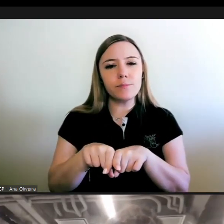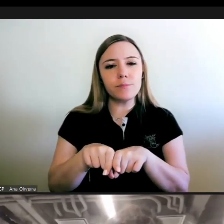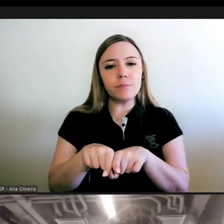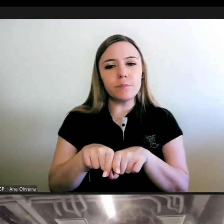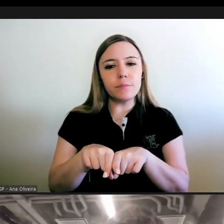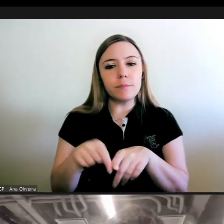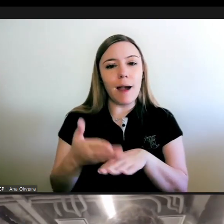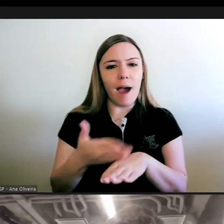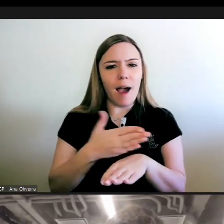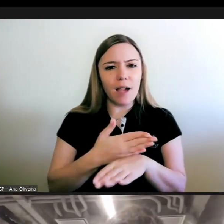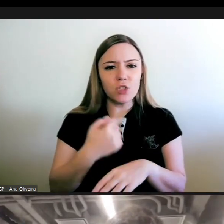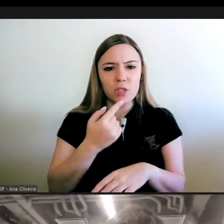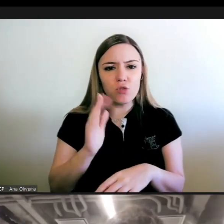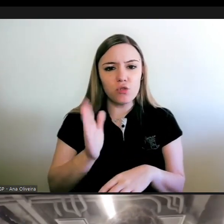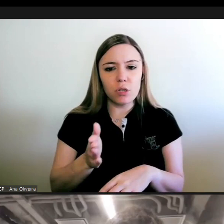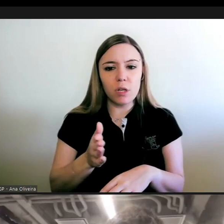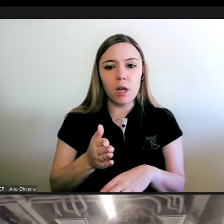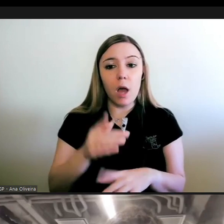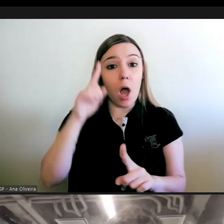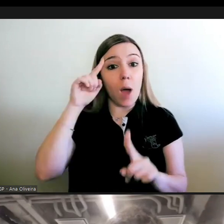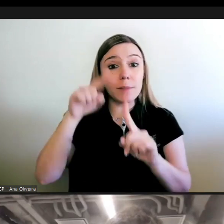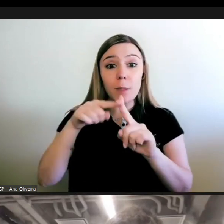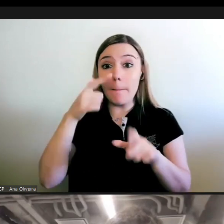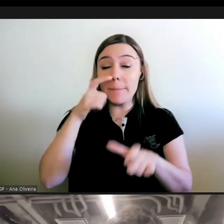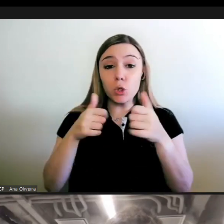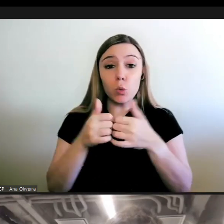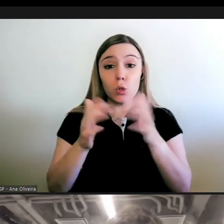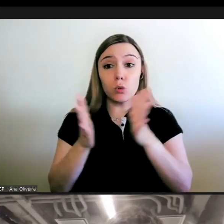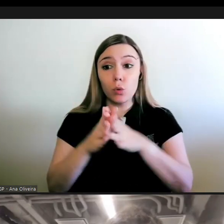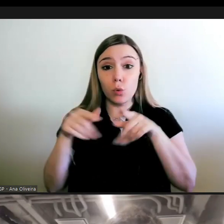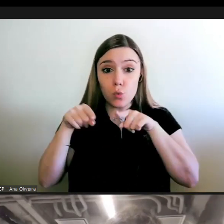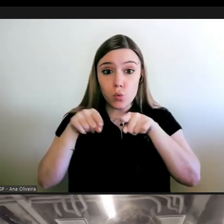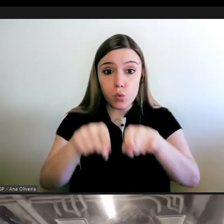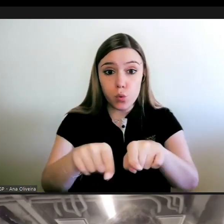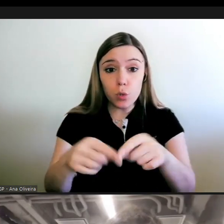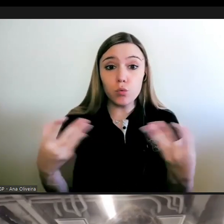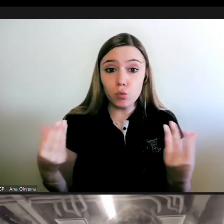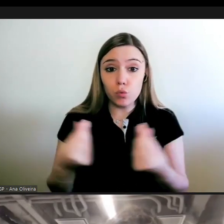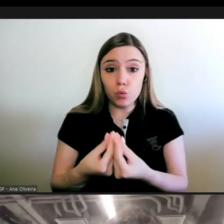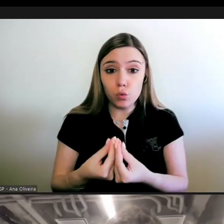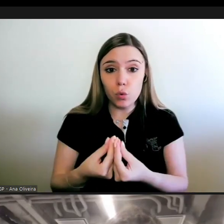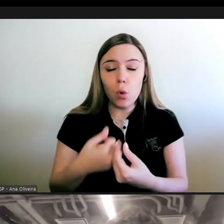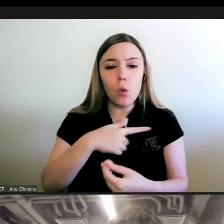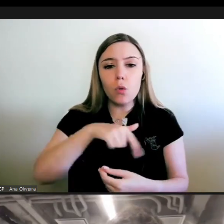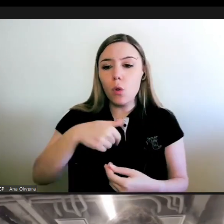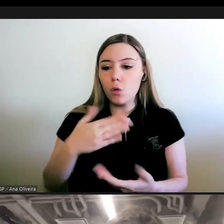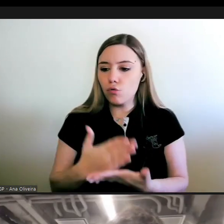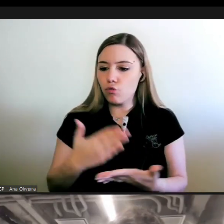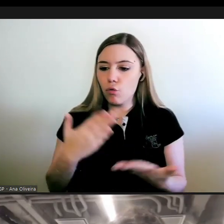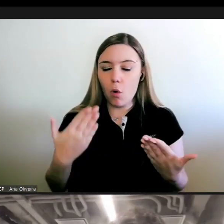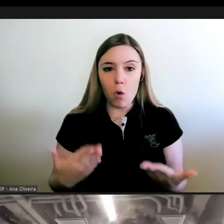disseram anteriormente, para não deixarmos ninguém para trás, não nos basta ter presentes no nosso cotidiano